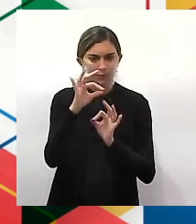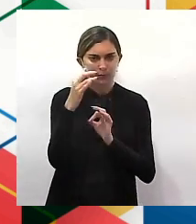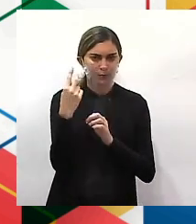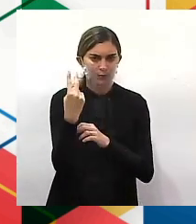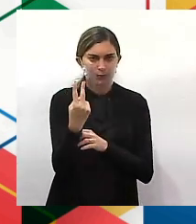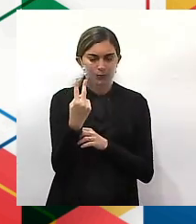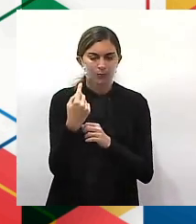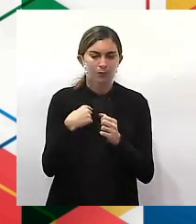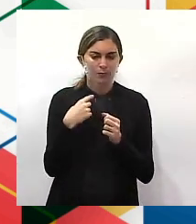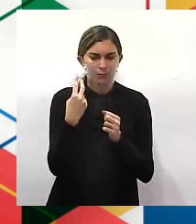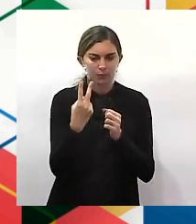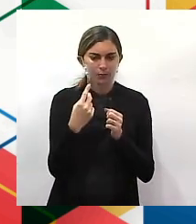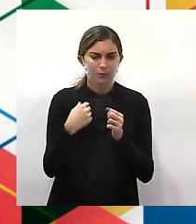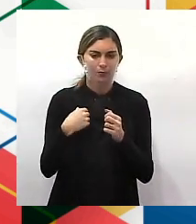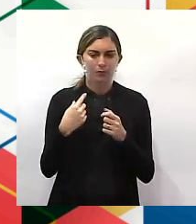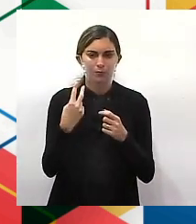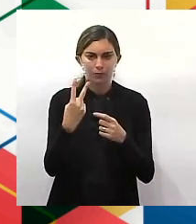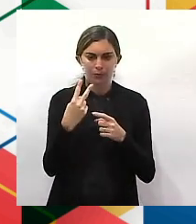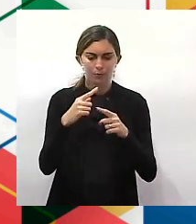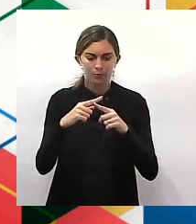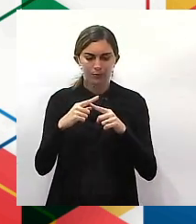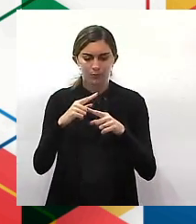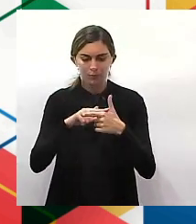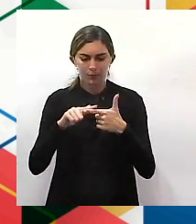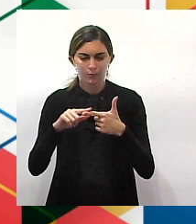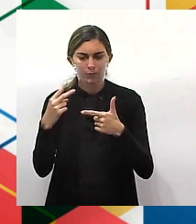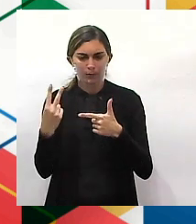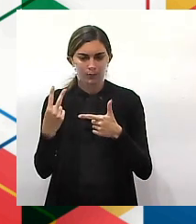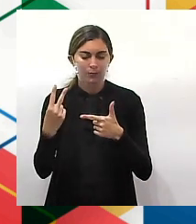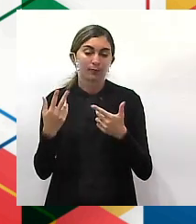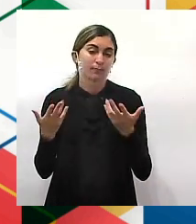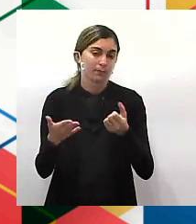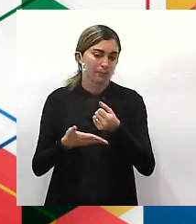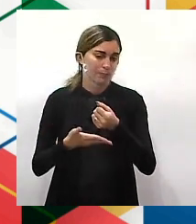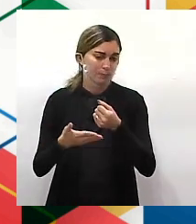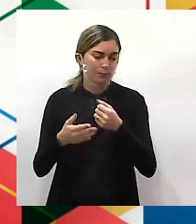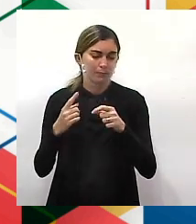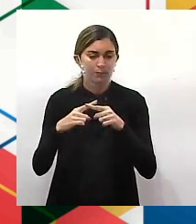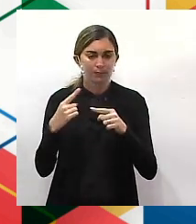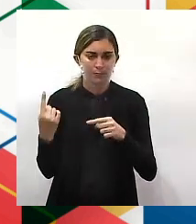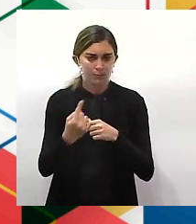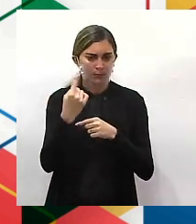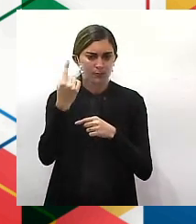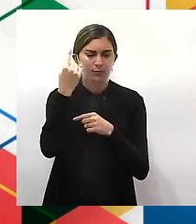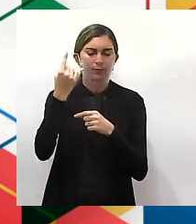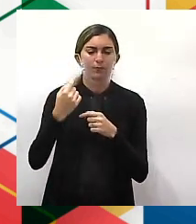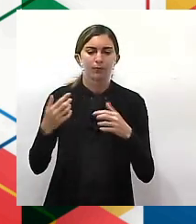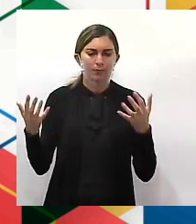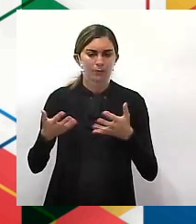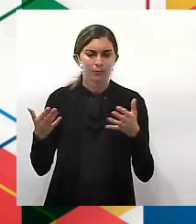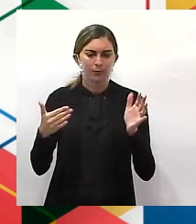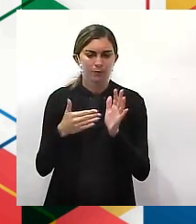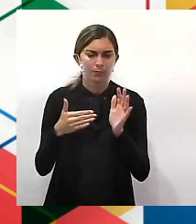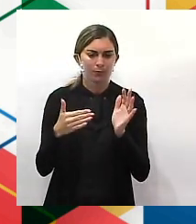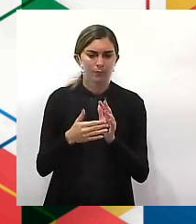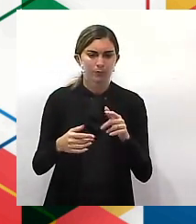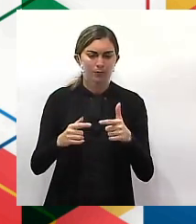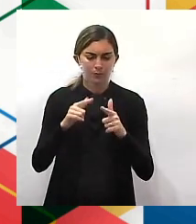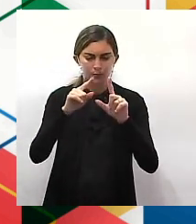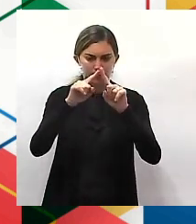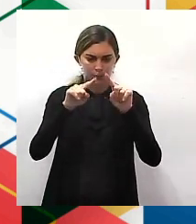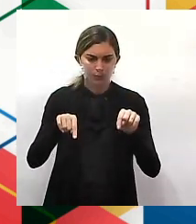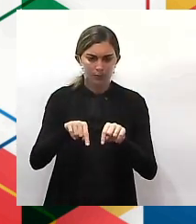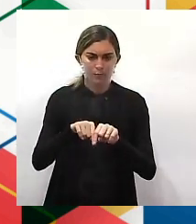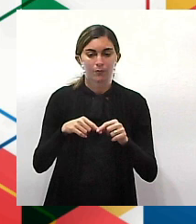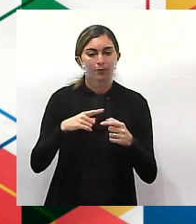vezes 1, 2. 2 dividido por 2 dá 1, porque é base vezes altura dividido por 2. E agora o último triângulozinho aqui, ó.